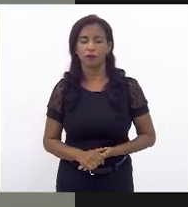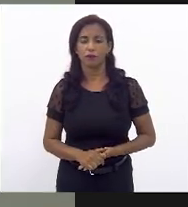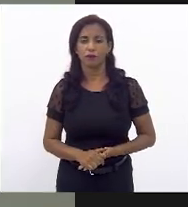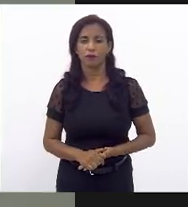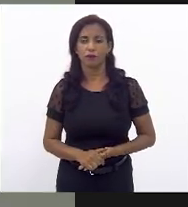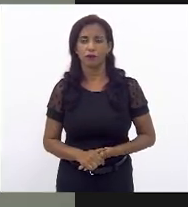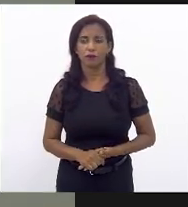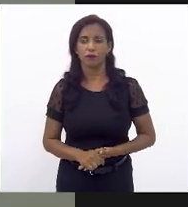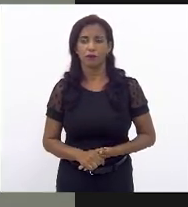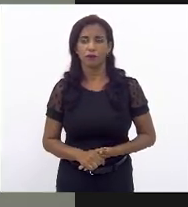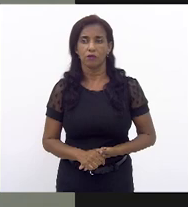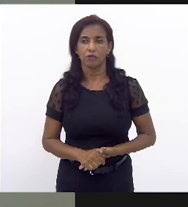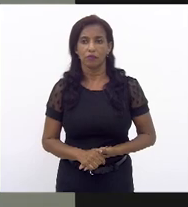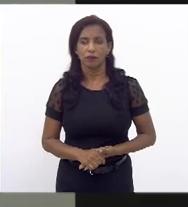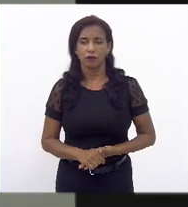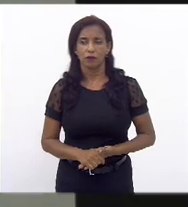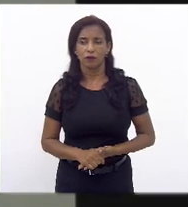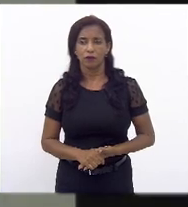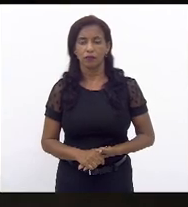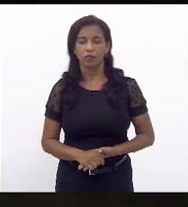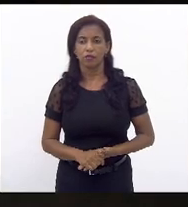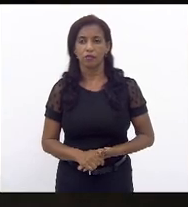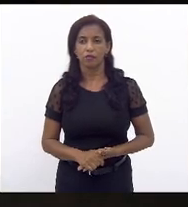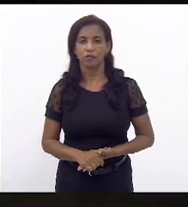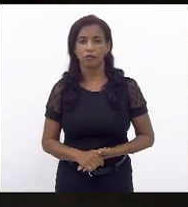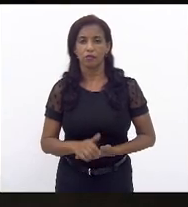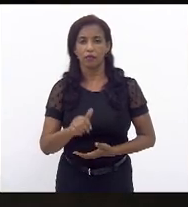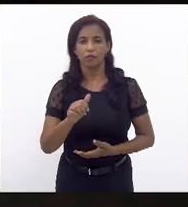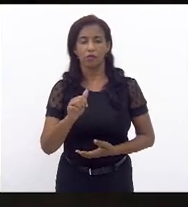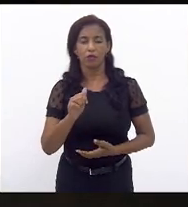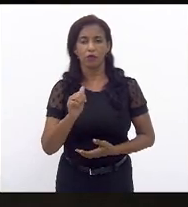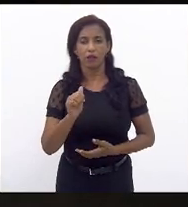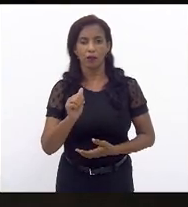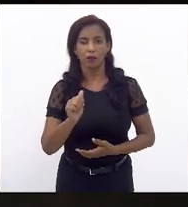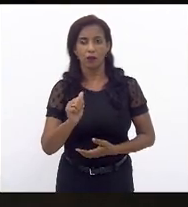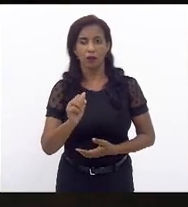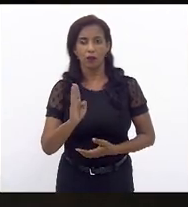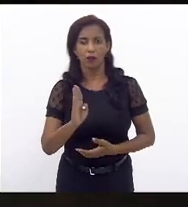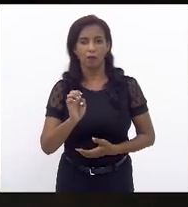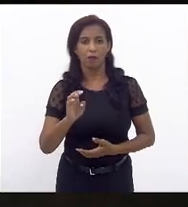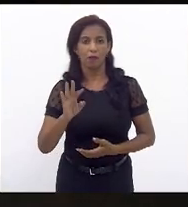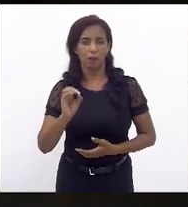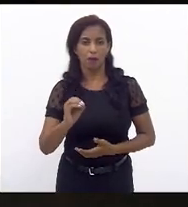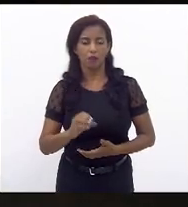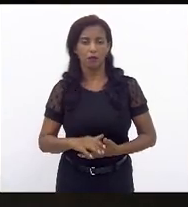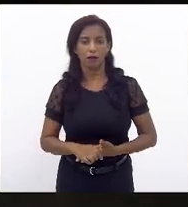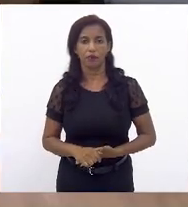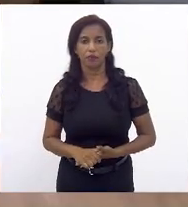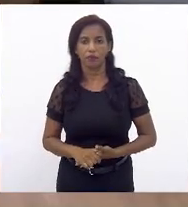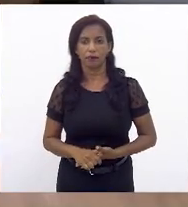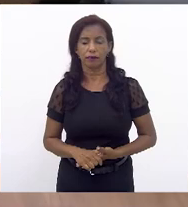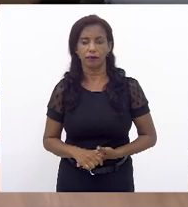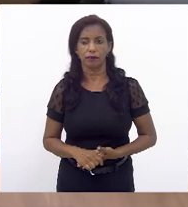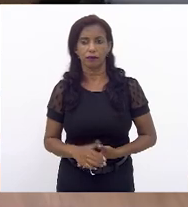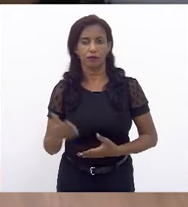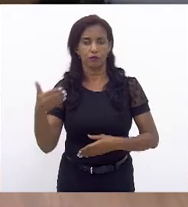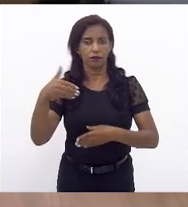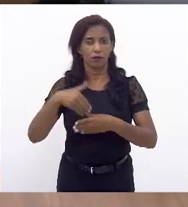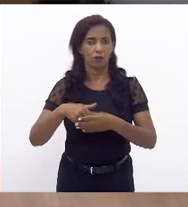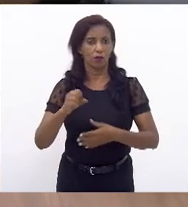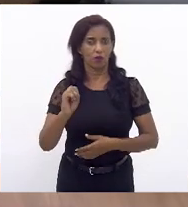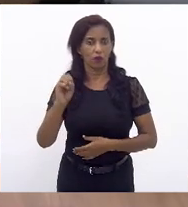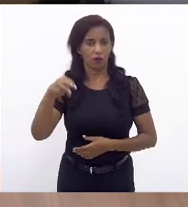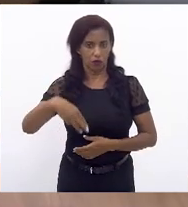completamente. Obrigado, deputado. Deputado Átila Nunes já votou sim. Deputado Bebeto. Voto